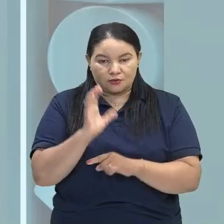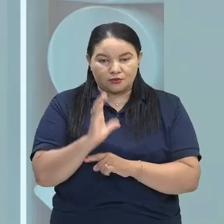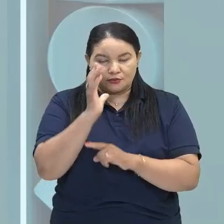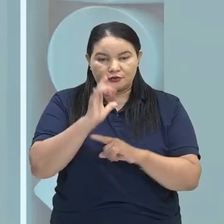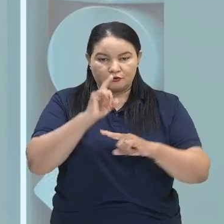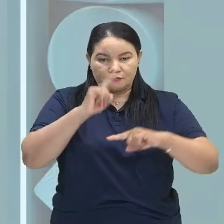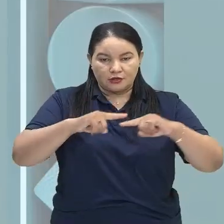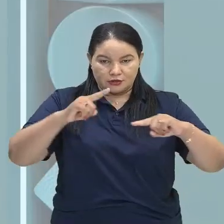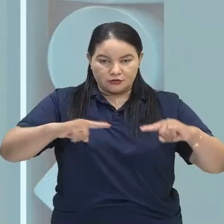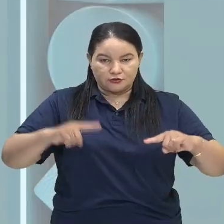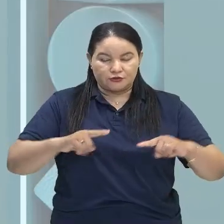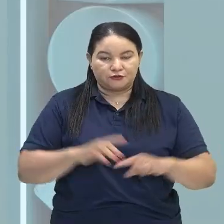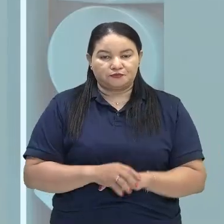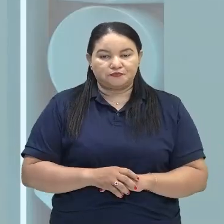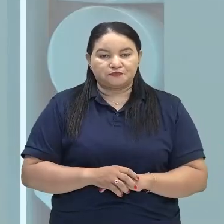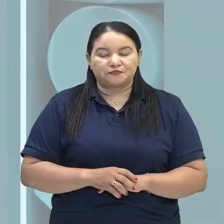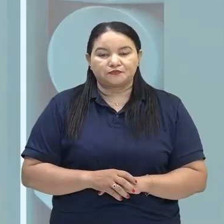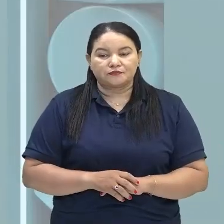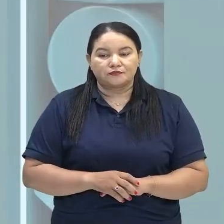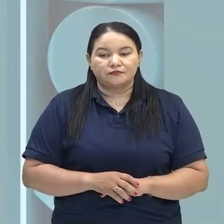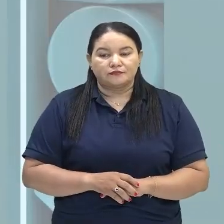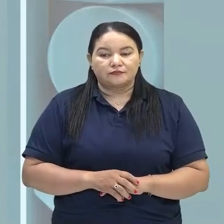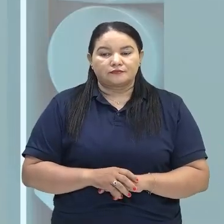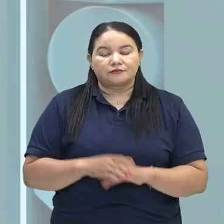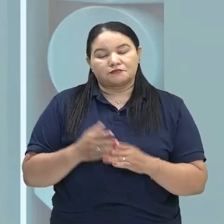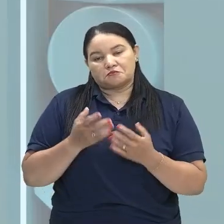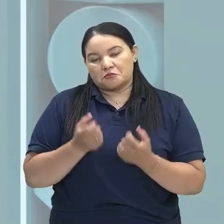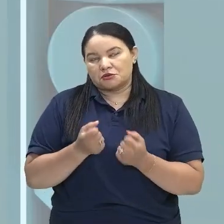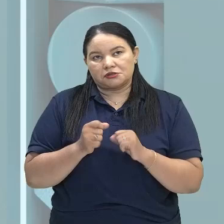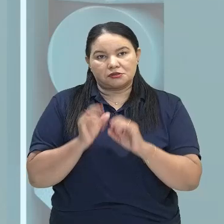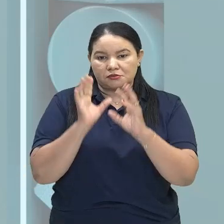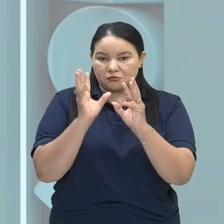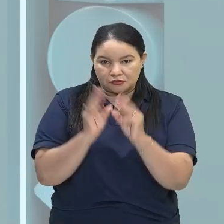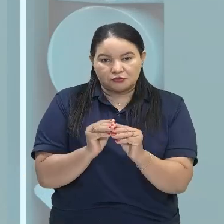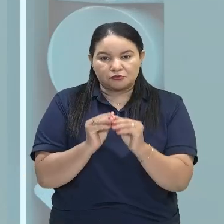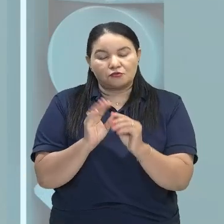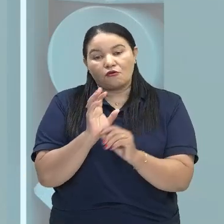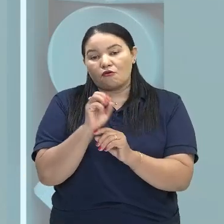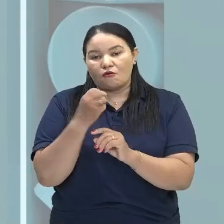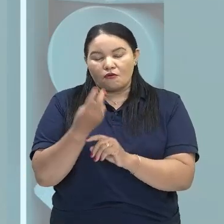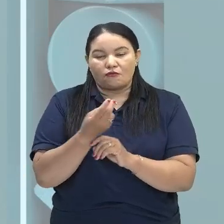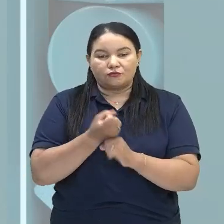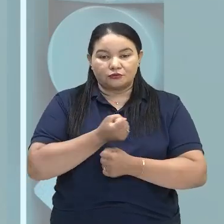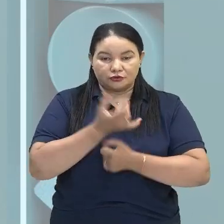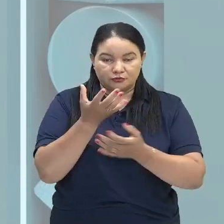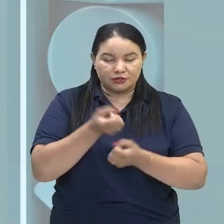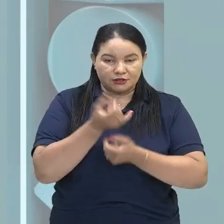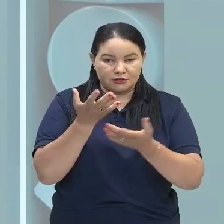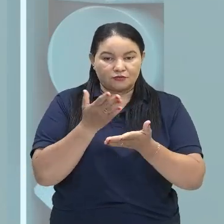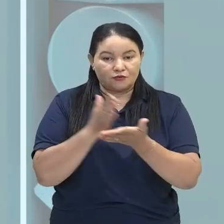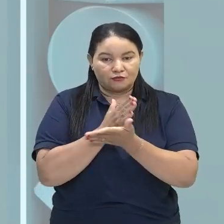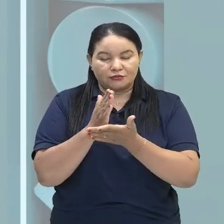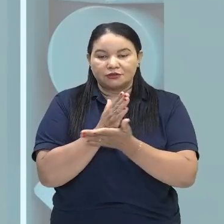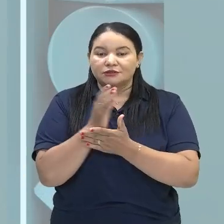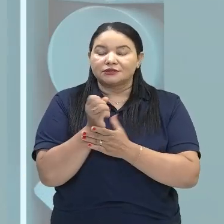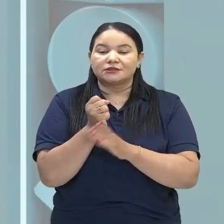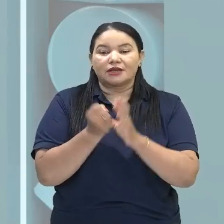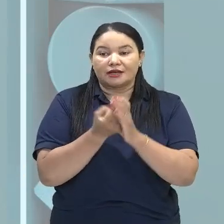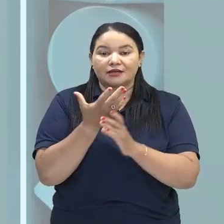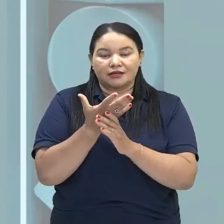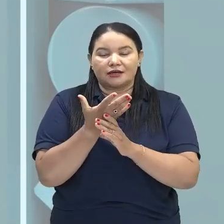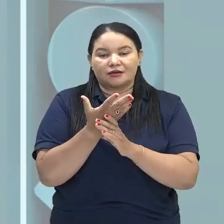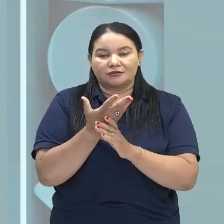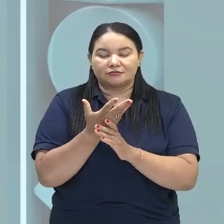variações. Seja em abreviações ou expressões mesmo que são criadas